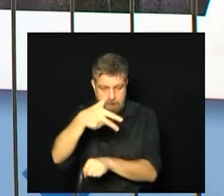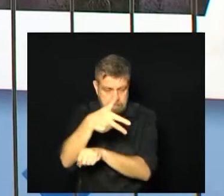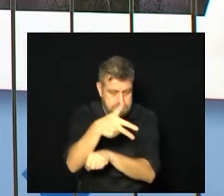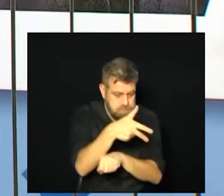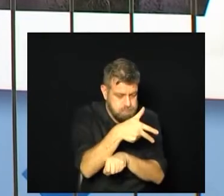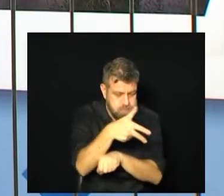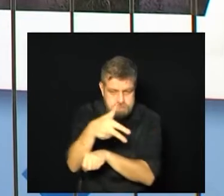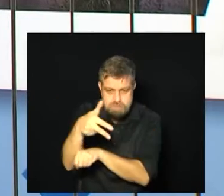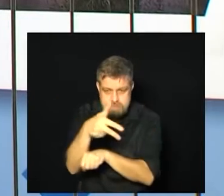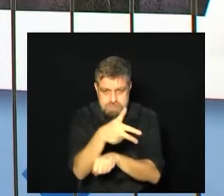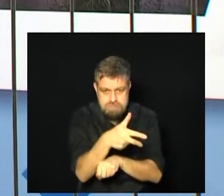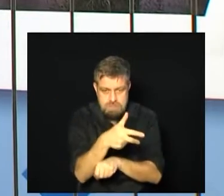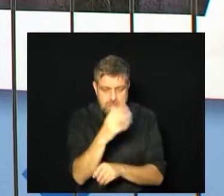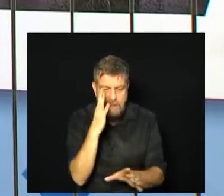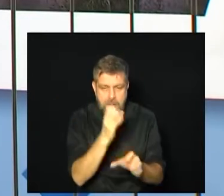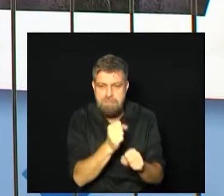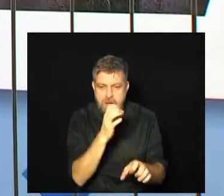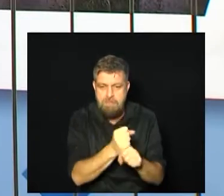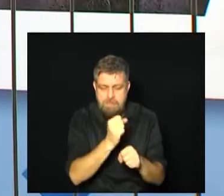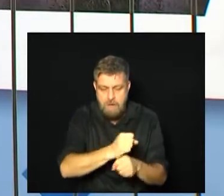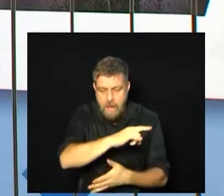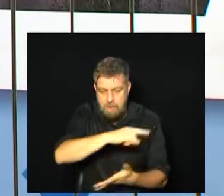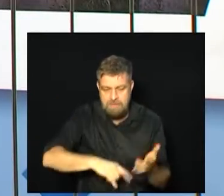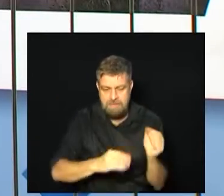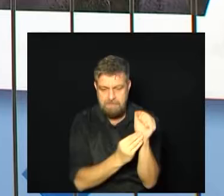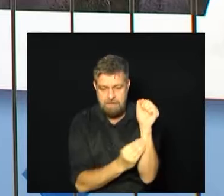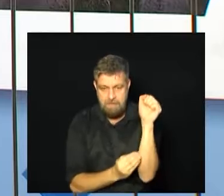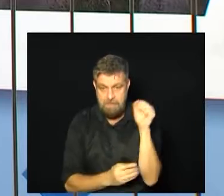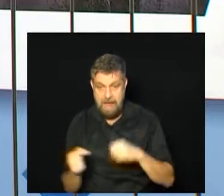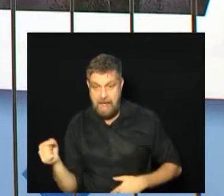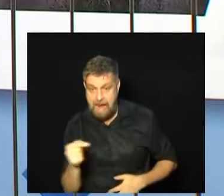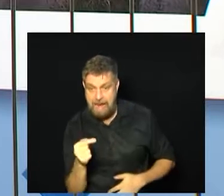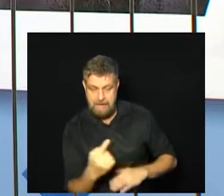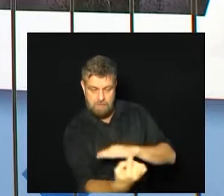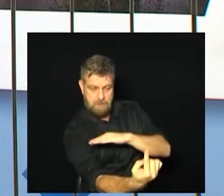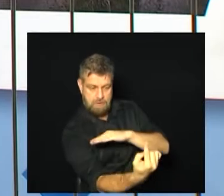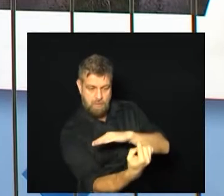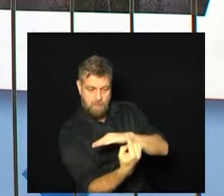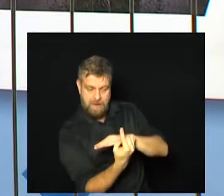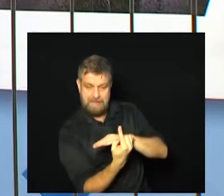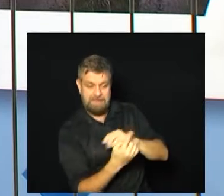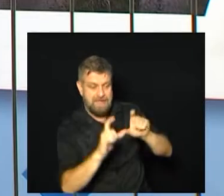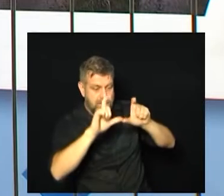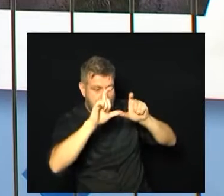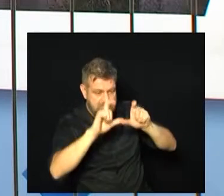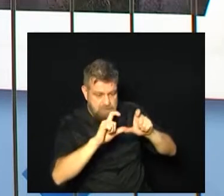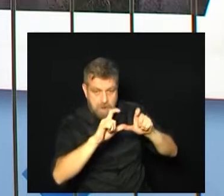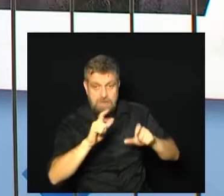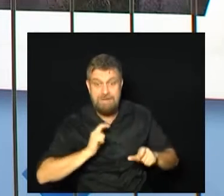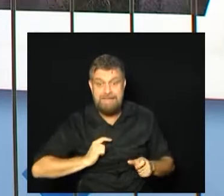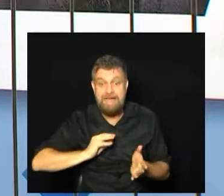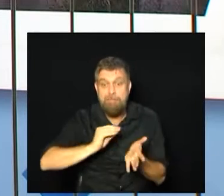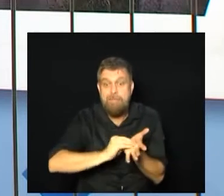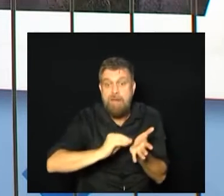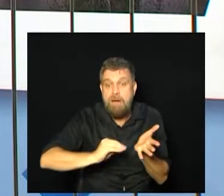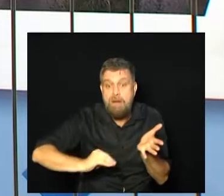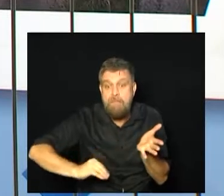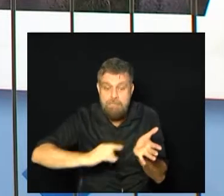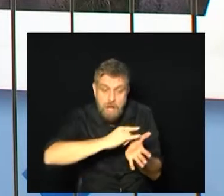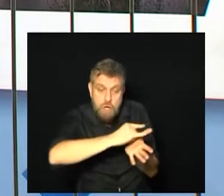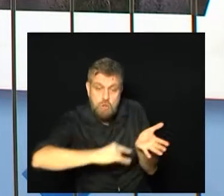imagens, de juntar também toda a documentação, porque as pessoas precisam, quando entram na Câmara, tirar foto e tem o registro documental